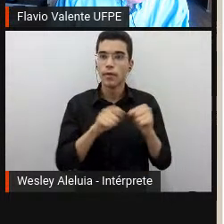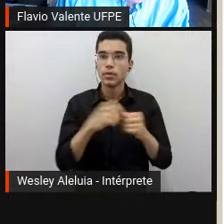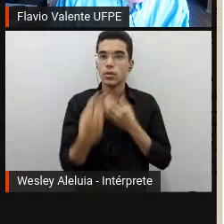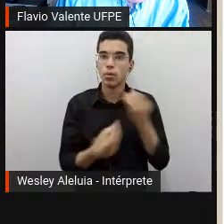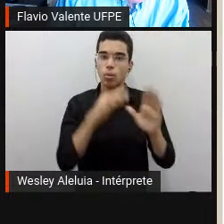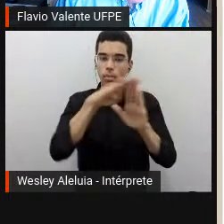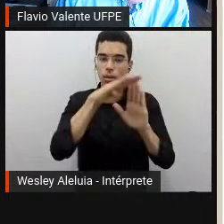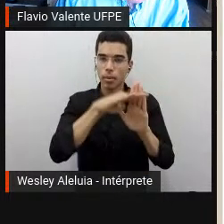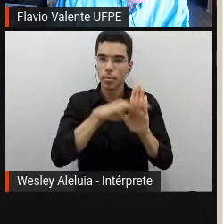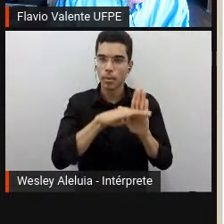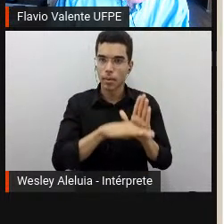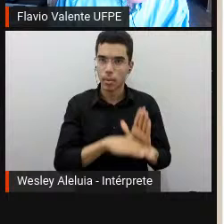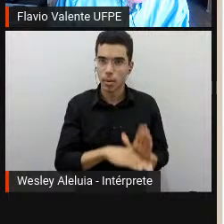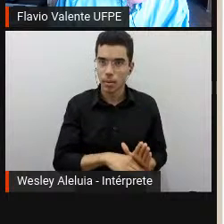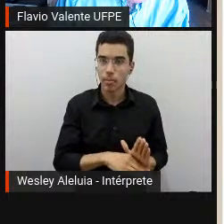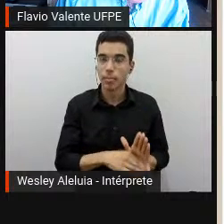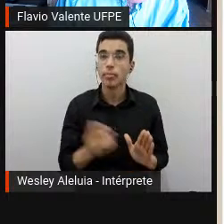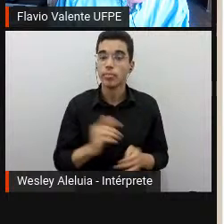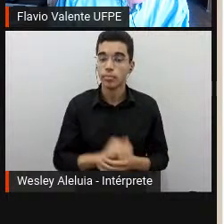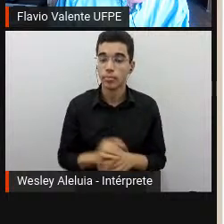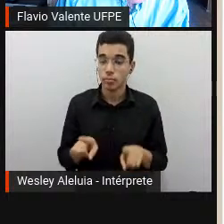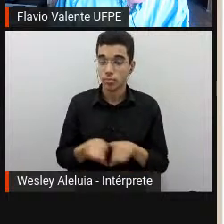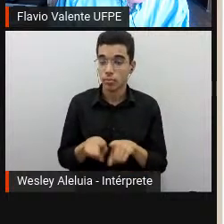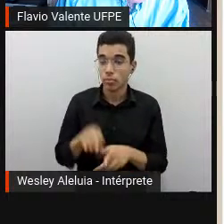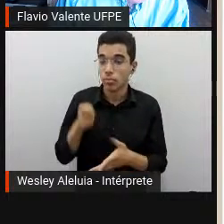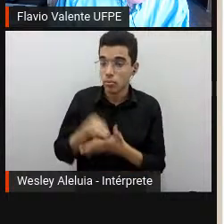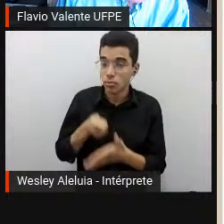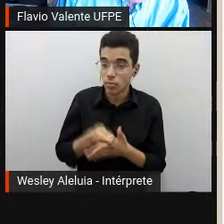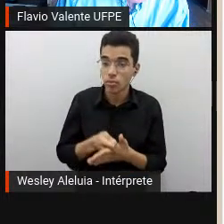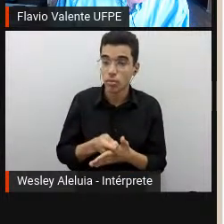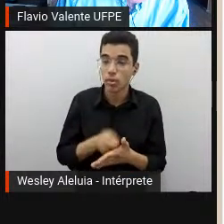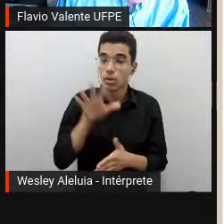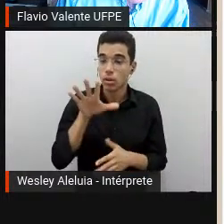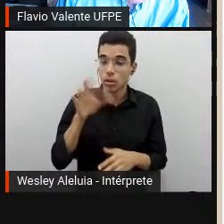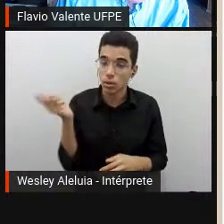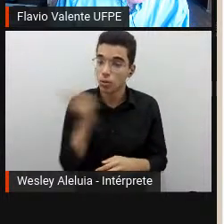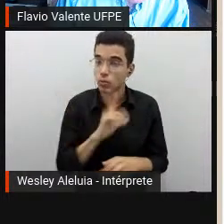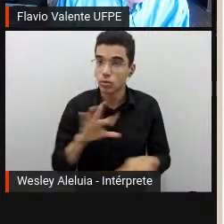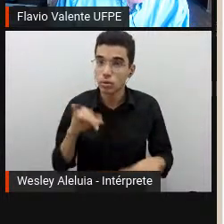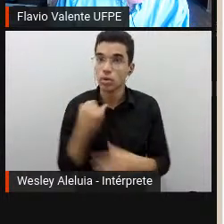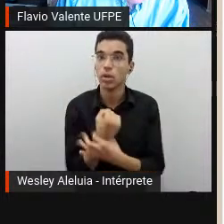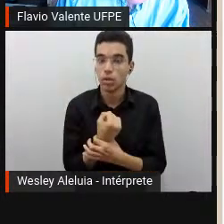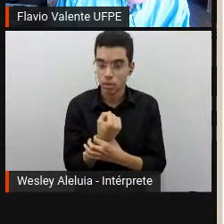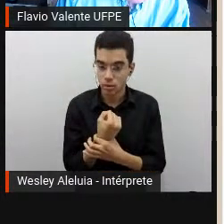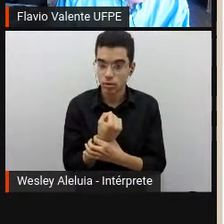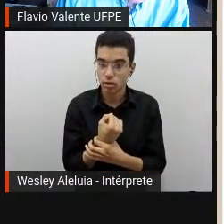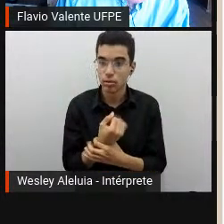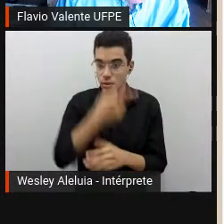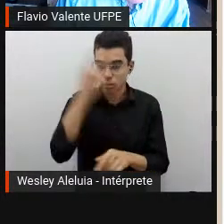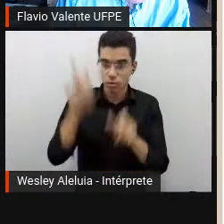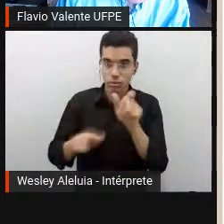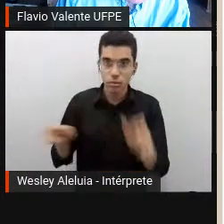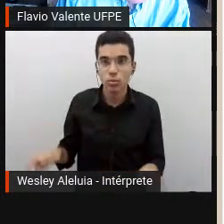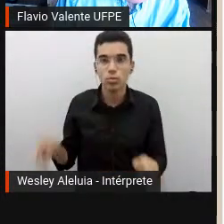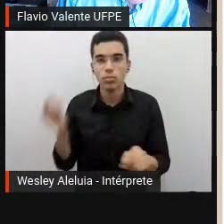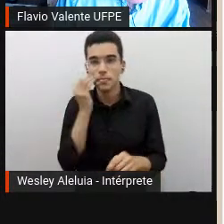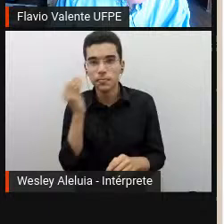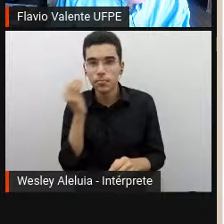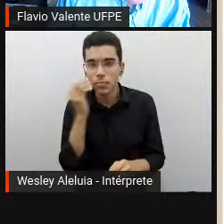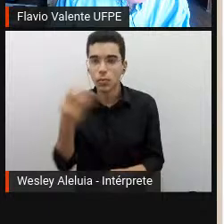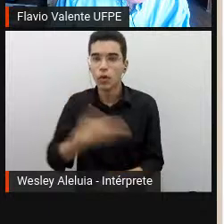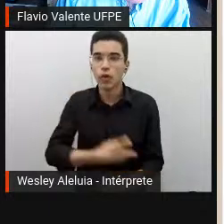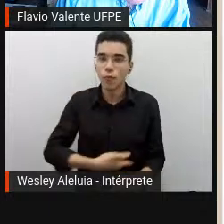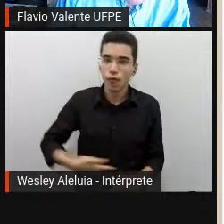tem a obrigação de adotar medidas necessárias para assegurar o direito fundamental de todos a estar livre da fome. Esse é vinculante,